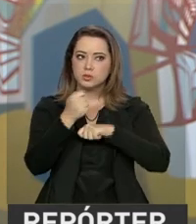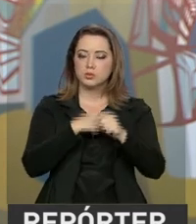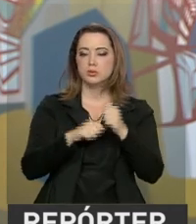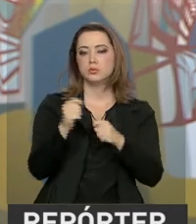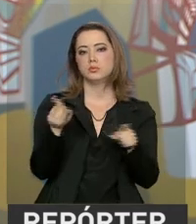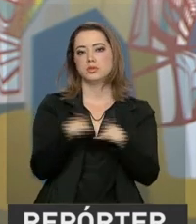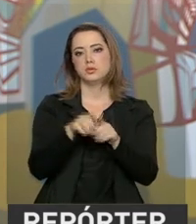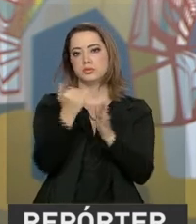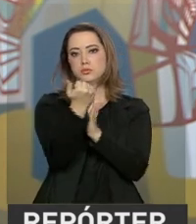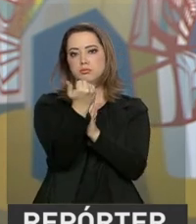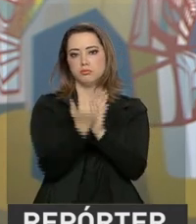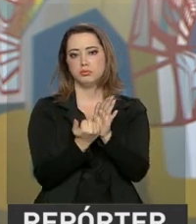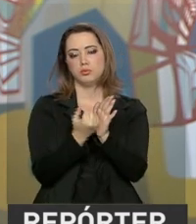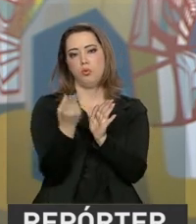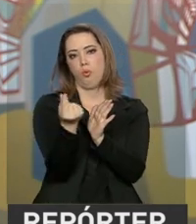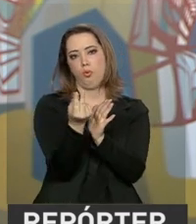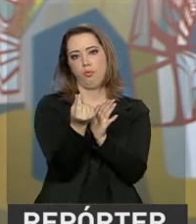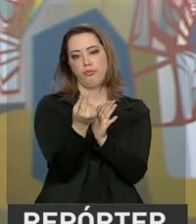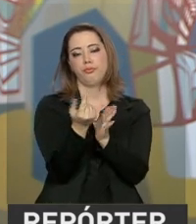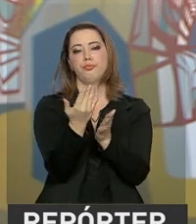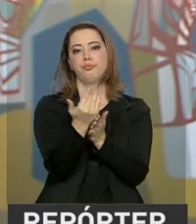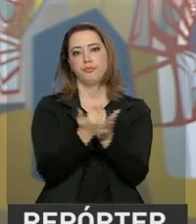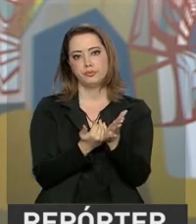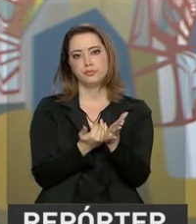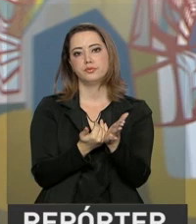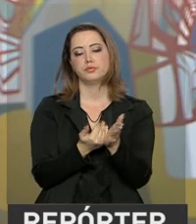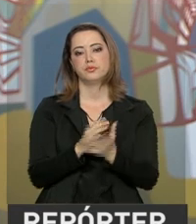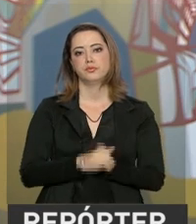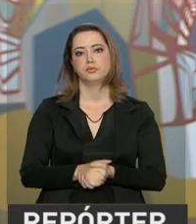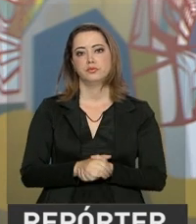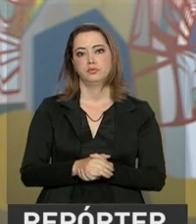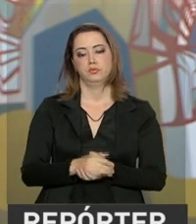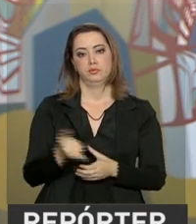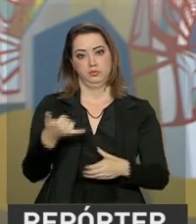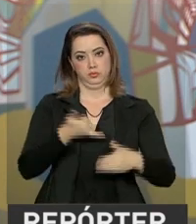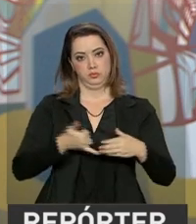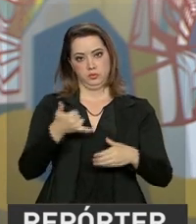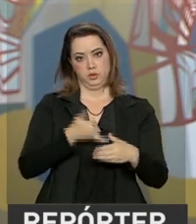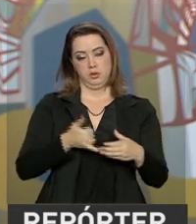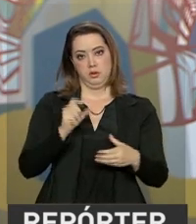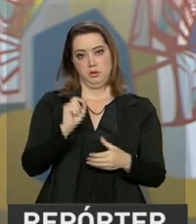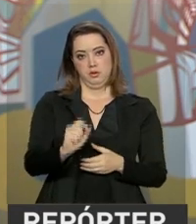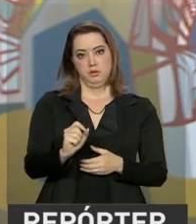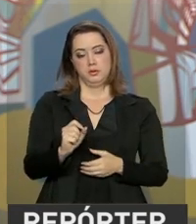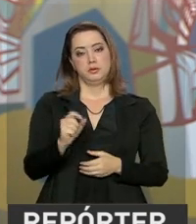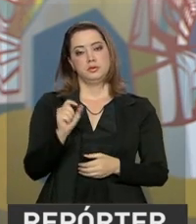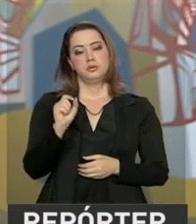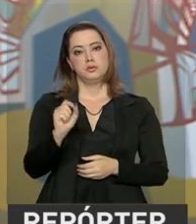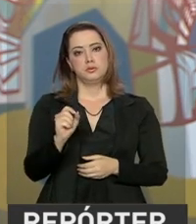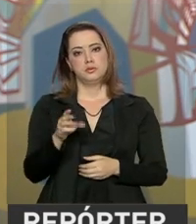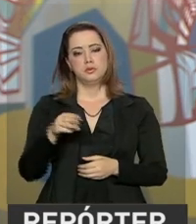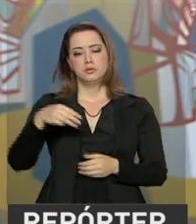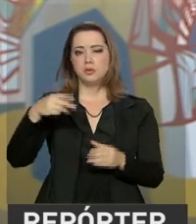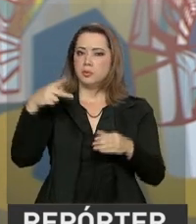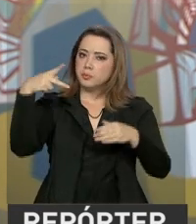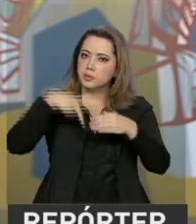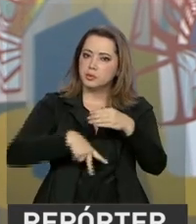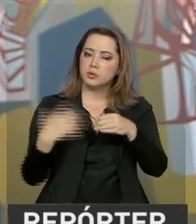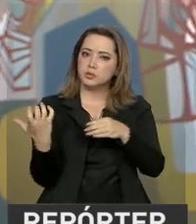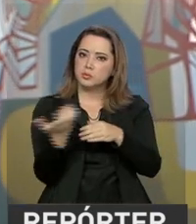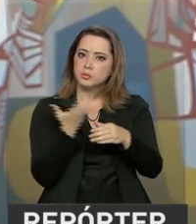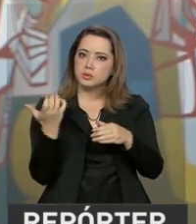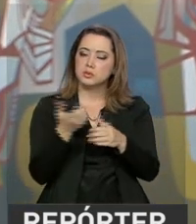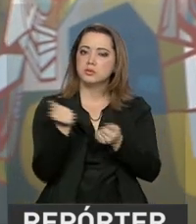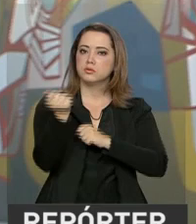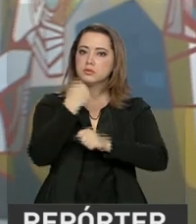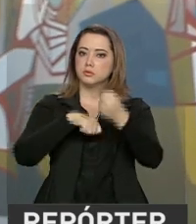queda dos preços do petróleo de preços fracos do petróleo a meta total da estatal brasileira é desinvestir